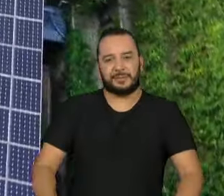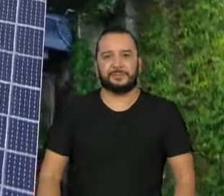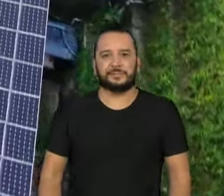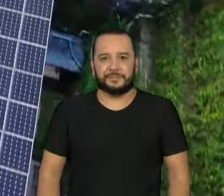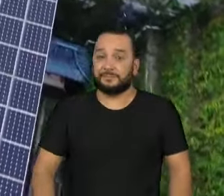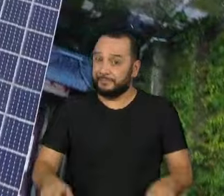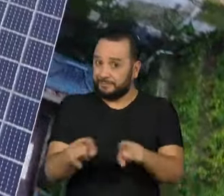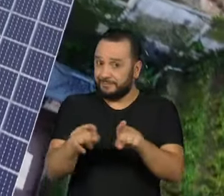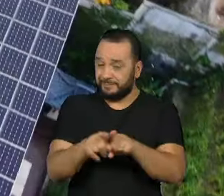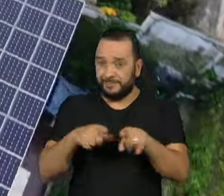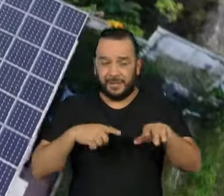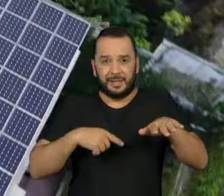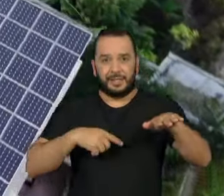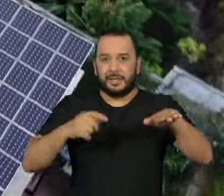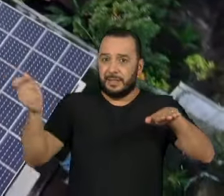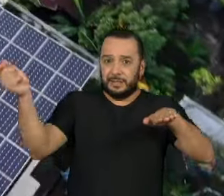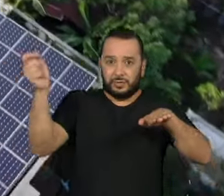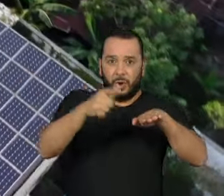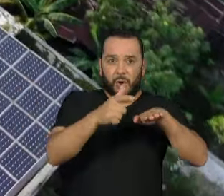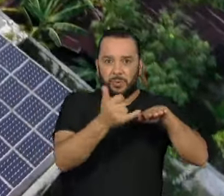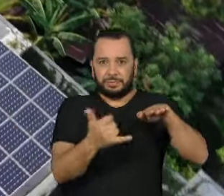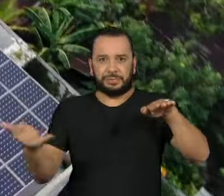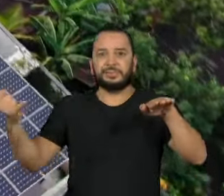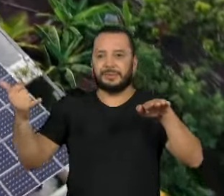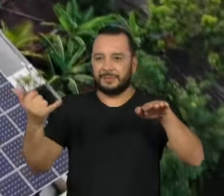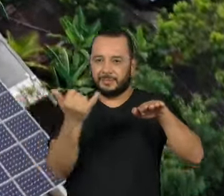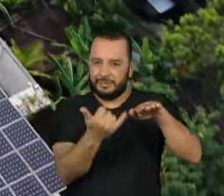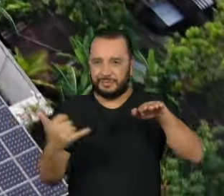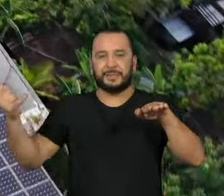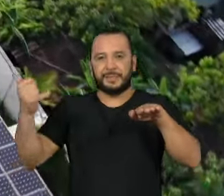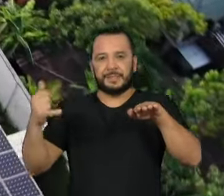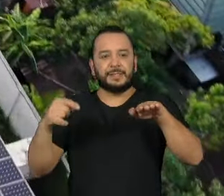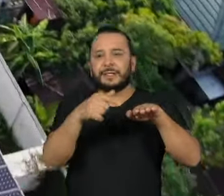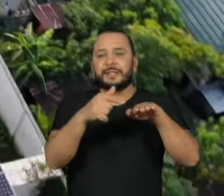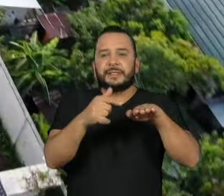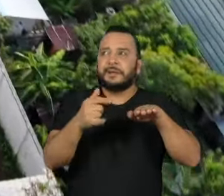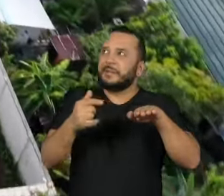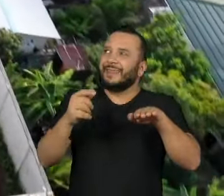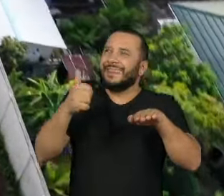A energia solar, nos últimos 10 anos, reduziu o seu preço, em